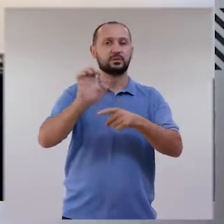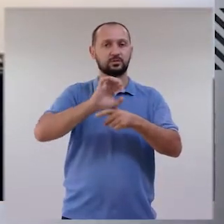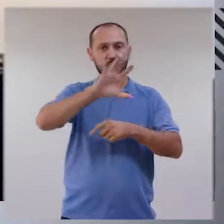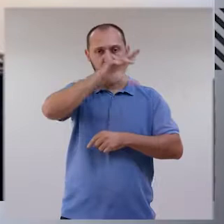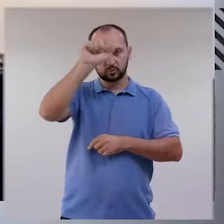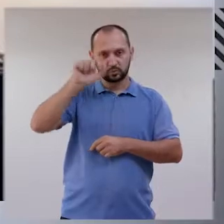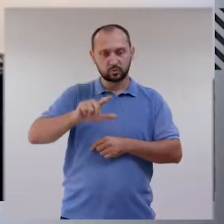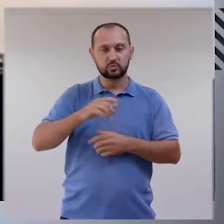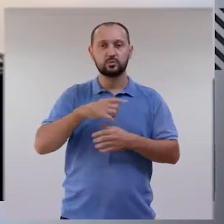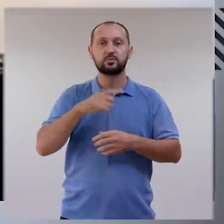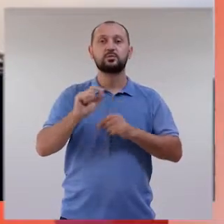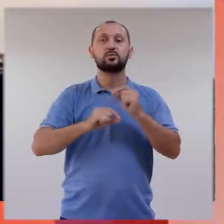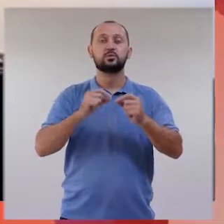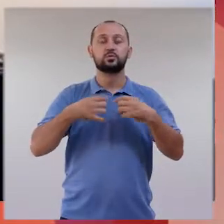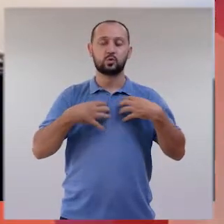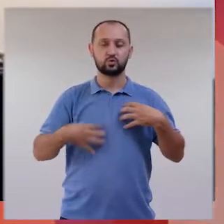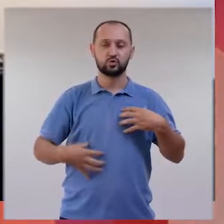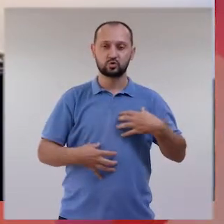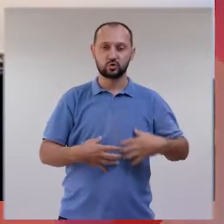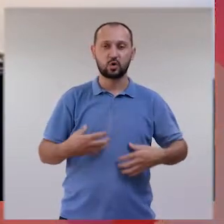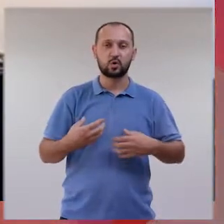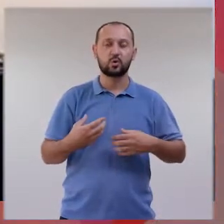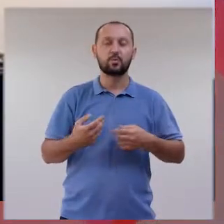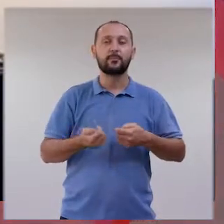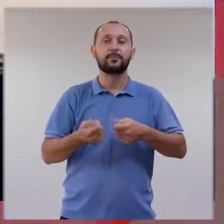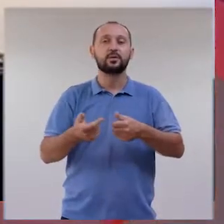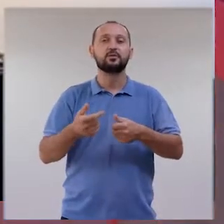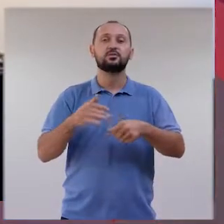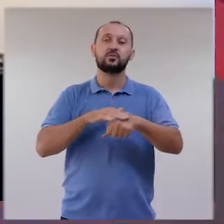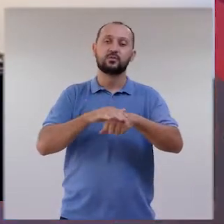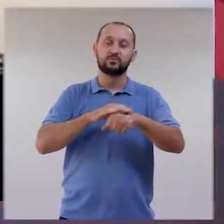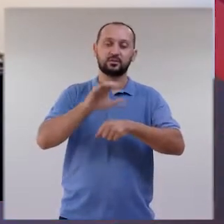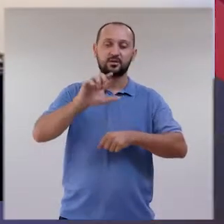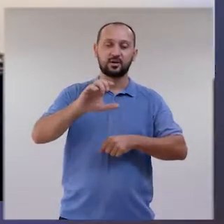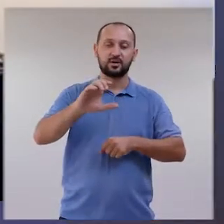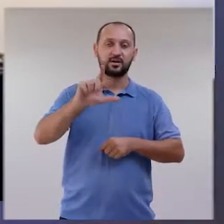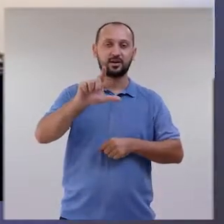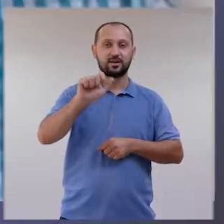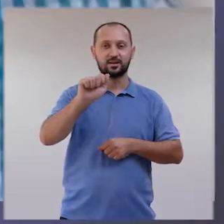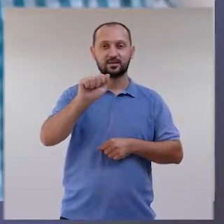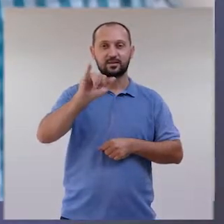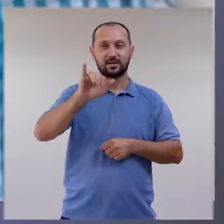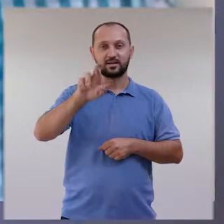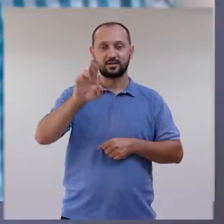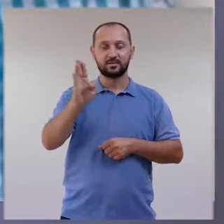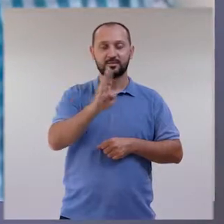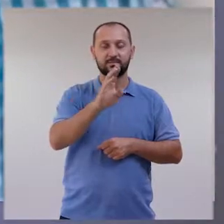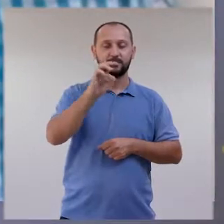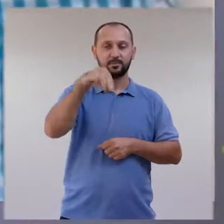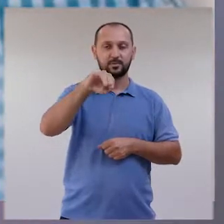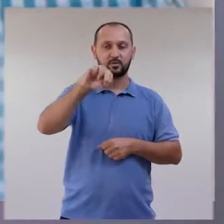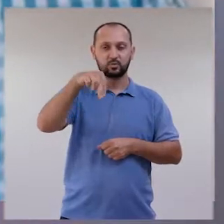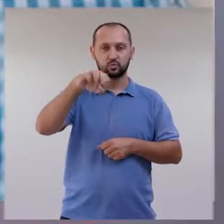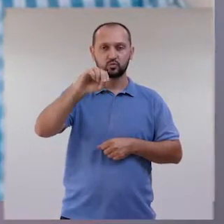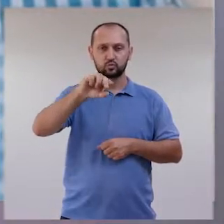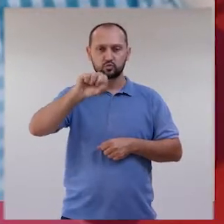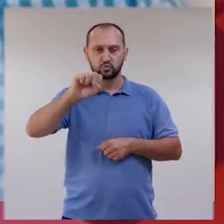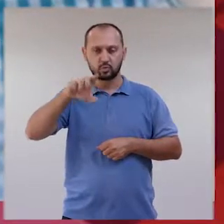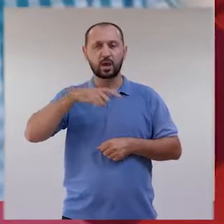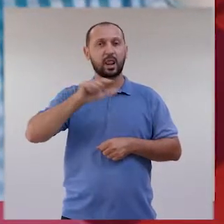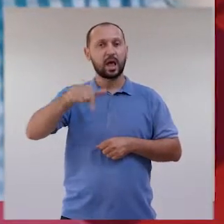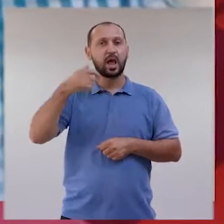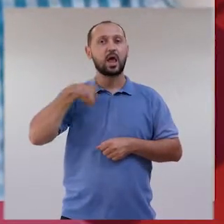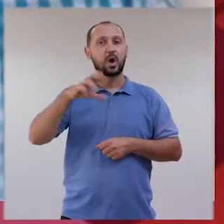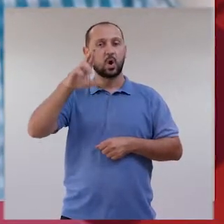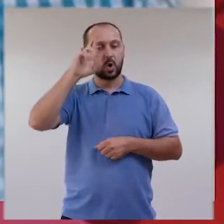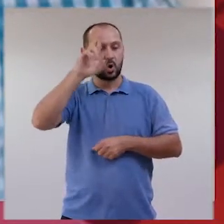de Mato Grosso do Sul, a respeito da doação de órgãos, nós vamos conversar com a Claire Mioso. Ela é coordenadora da